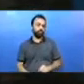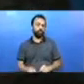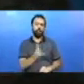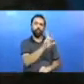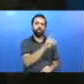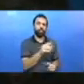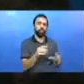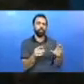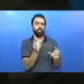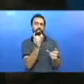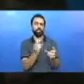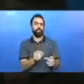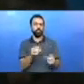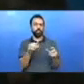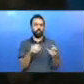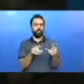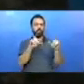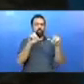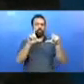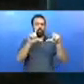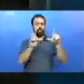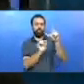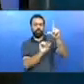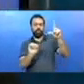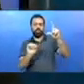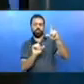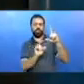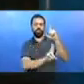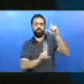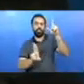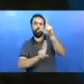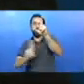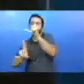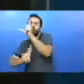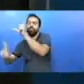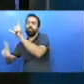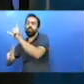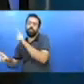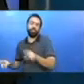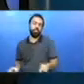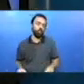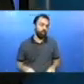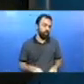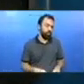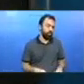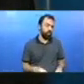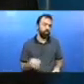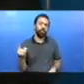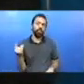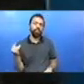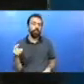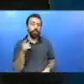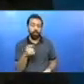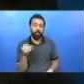nomes, o nome de cada festa que recebe em cada lugar diferente. Vocês vão olhar e vão verificar quantas vezes a